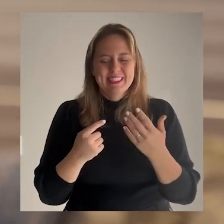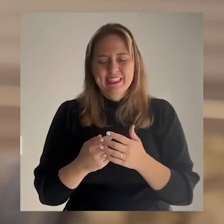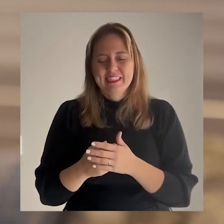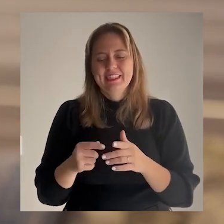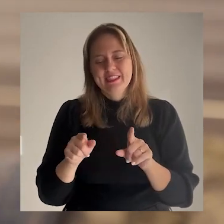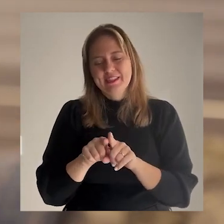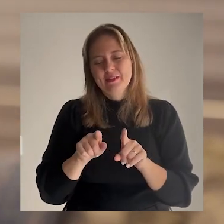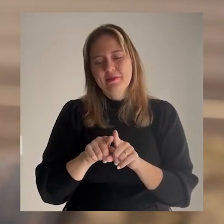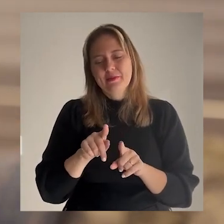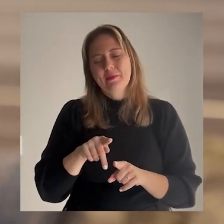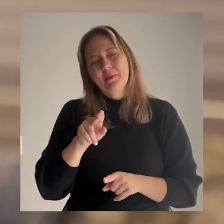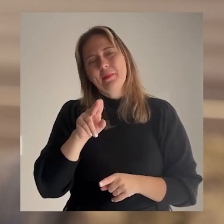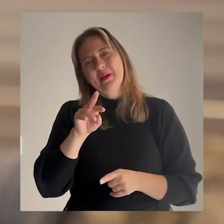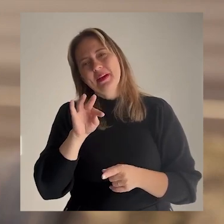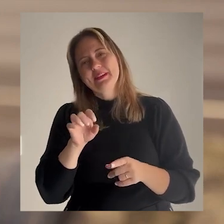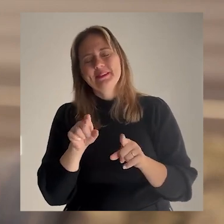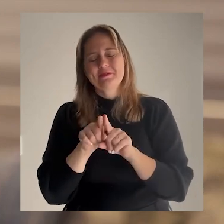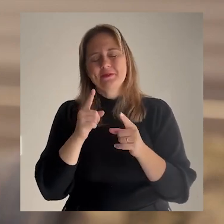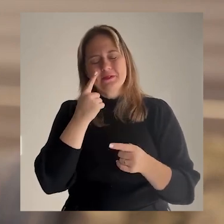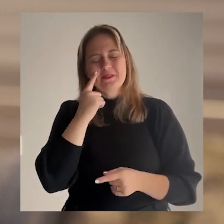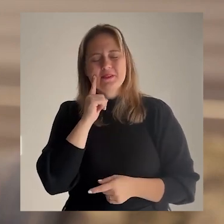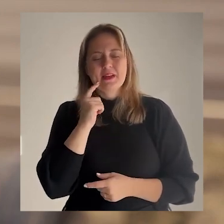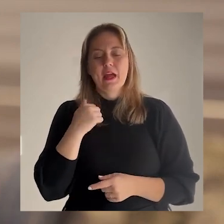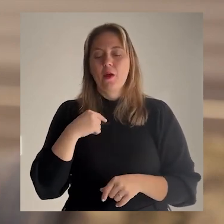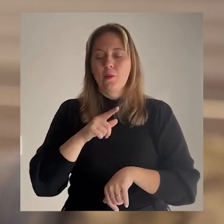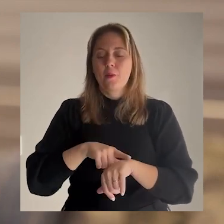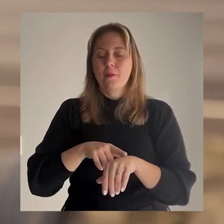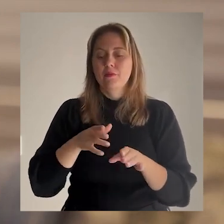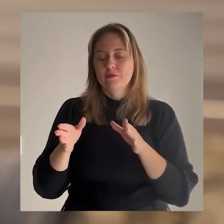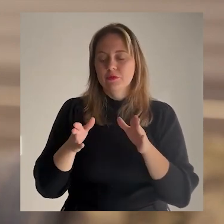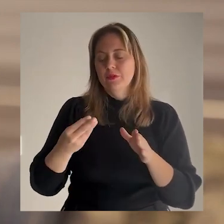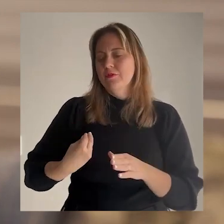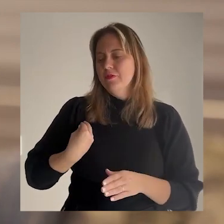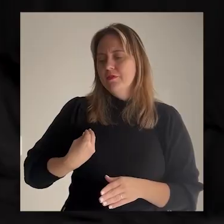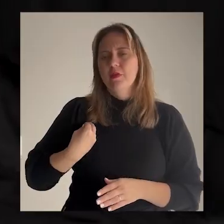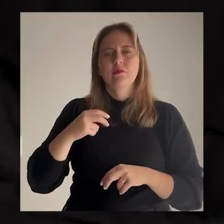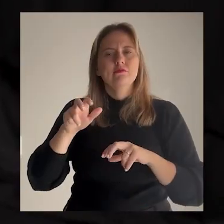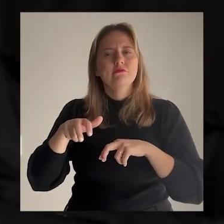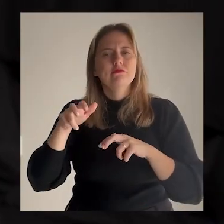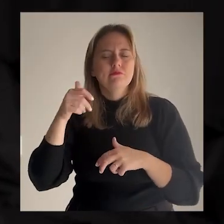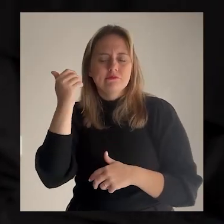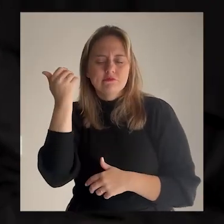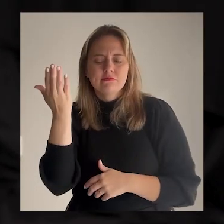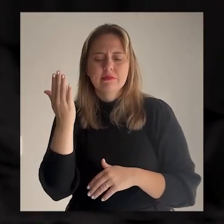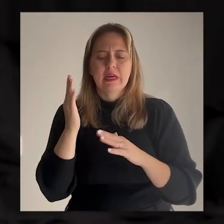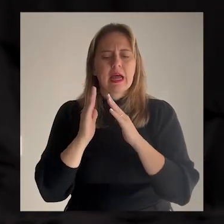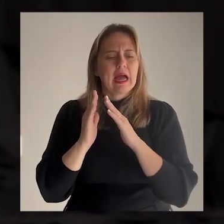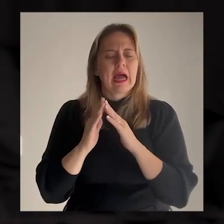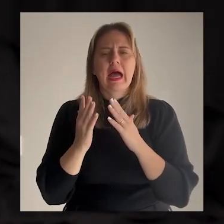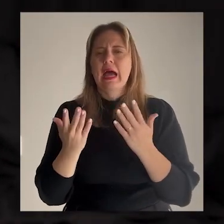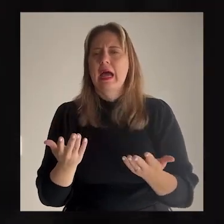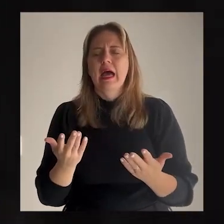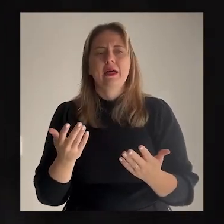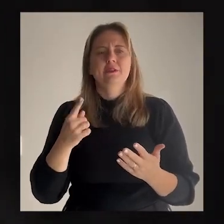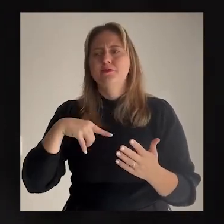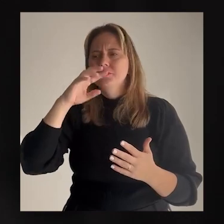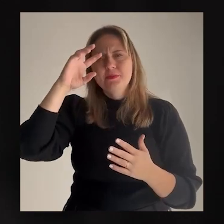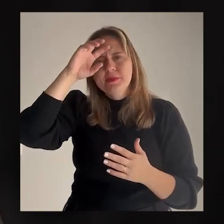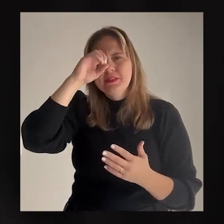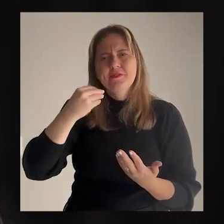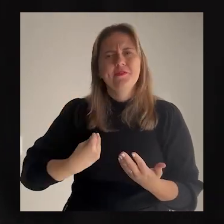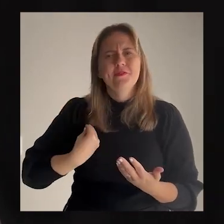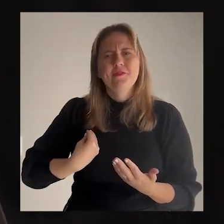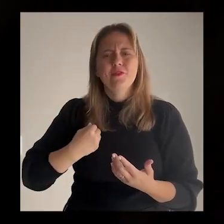também choram, tá entendendo? Mas, tipo assim, era um momento que a gente estava vivendo, nós estávamos morando no interior na época, enfim, a gente estava aprendendo a